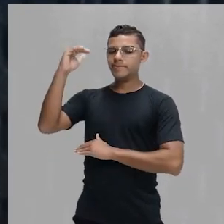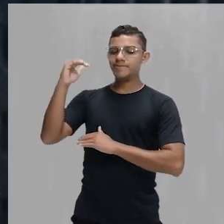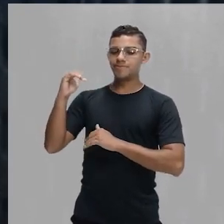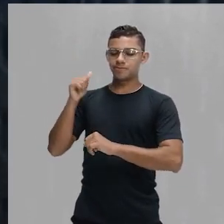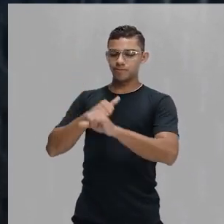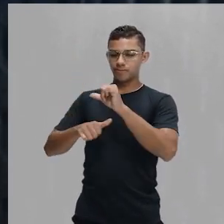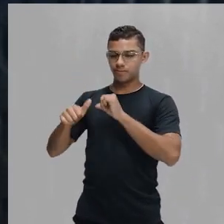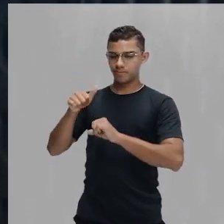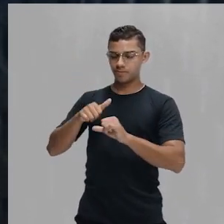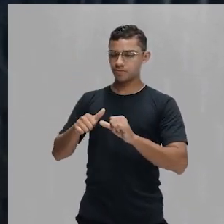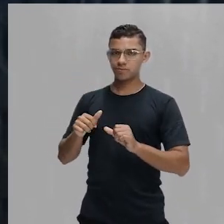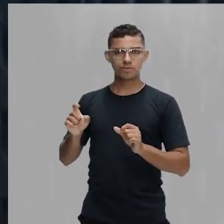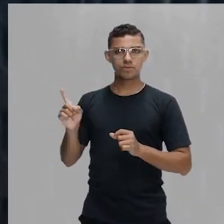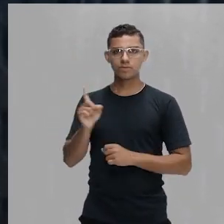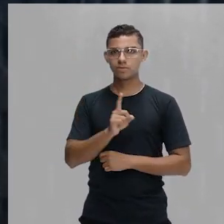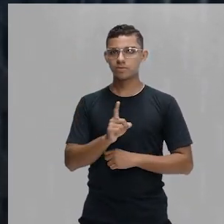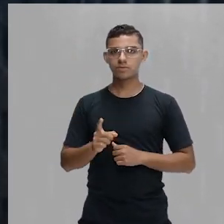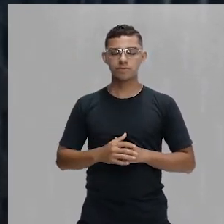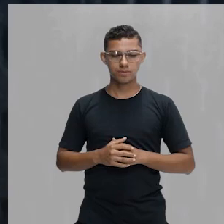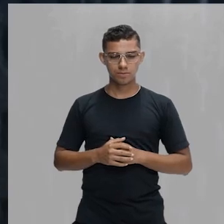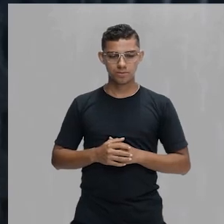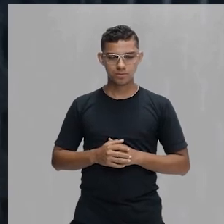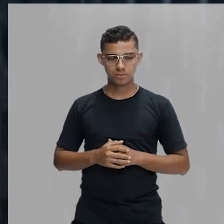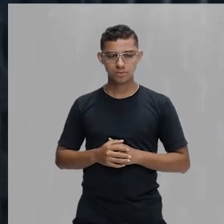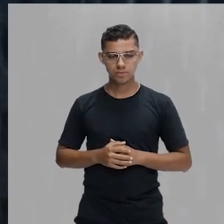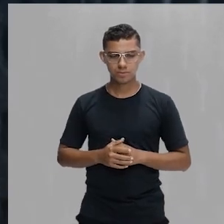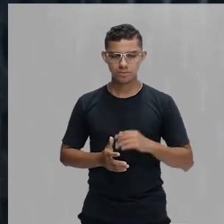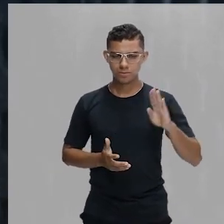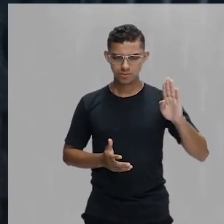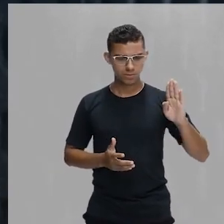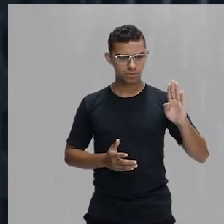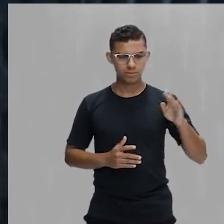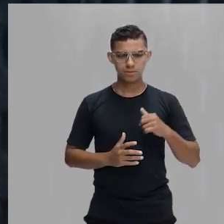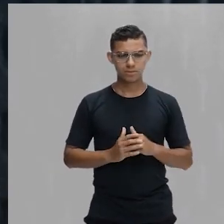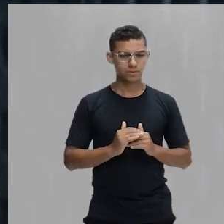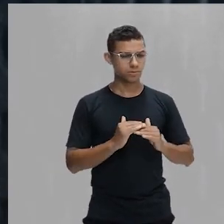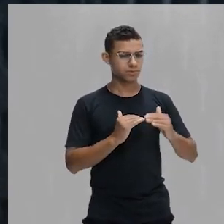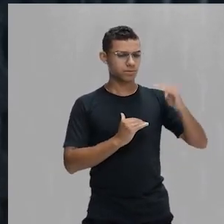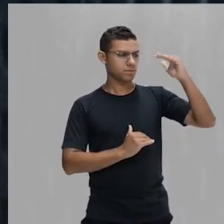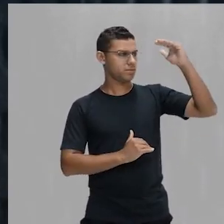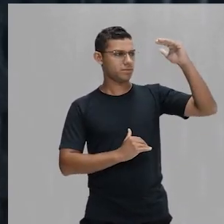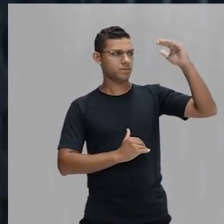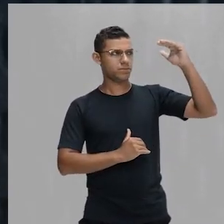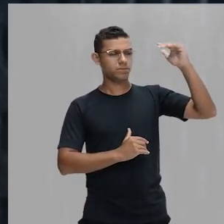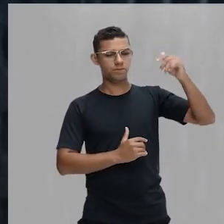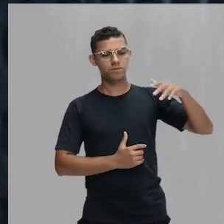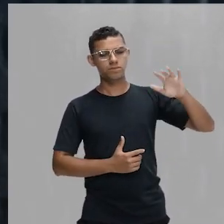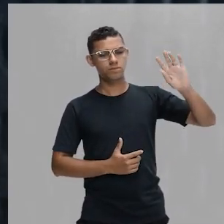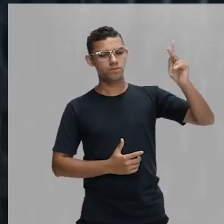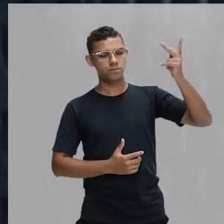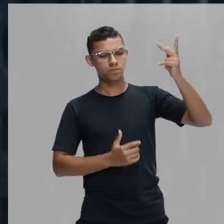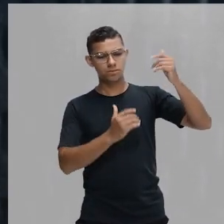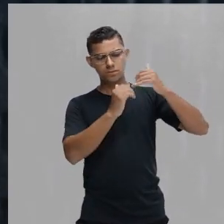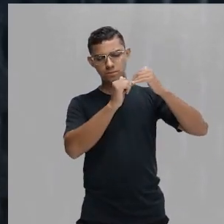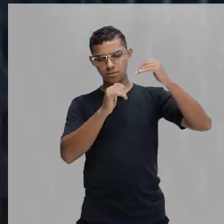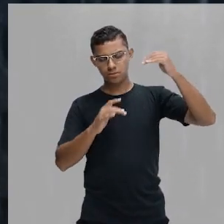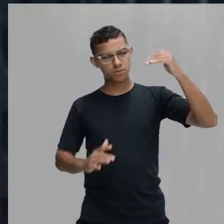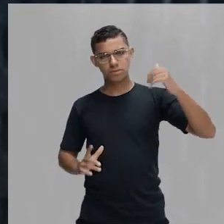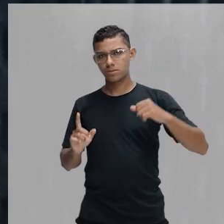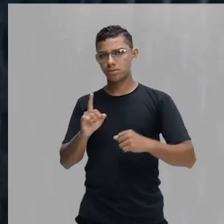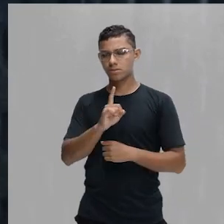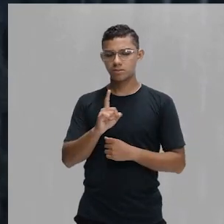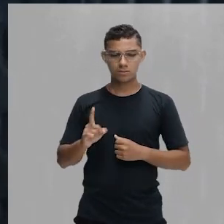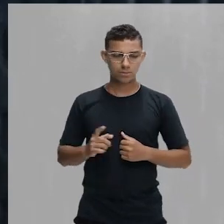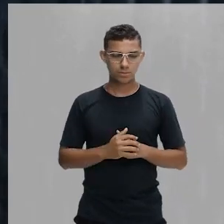Certo? No caso da letra B, a água no nível H e a turbina, nós já sabemos que ali não é cinética, é potencial. E 2, a turbina e o